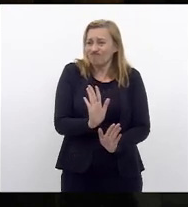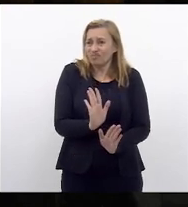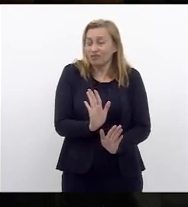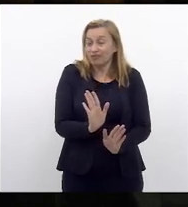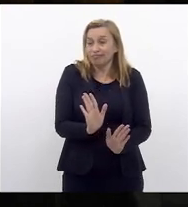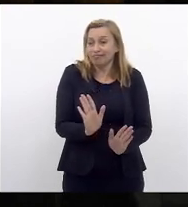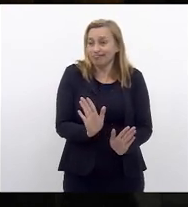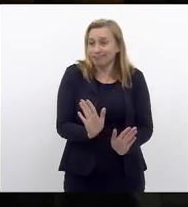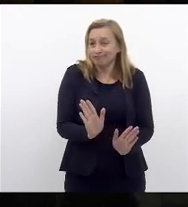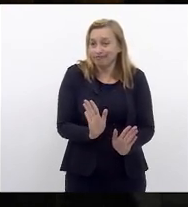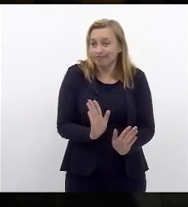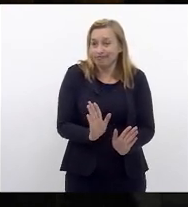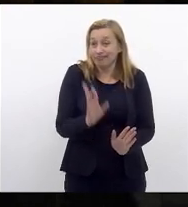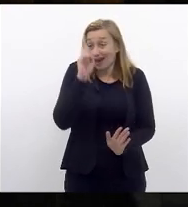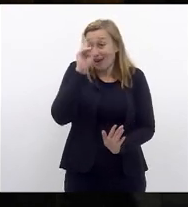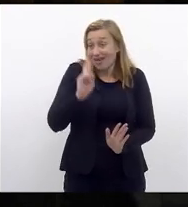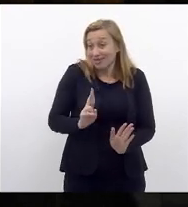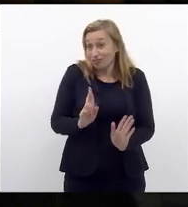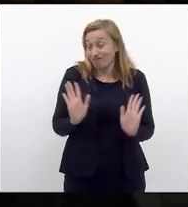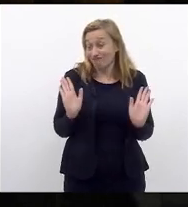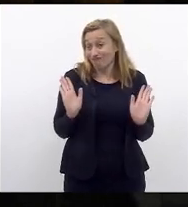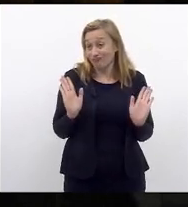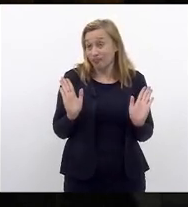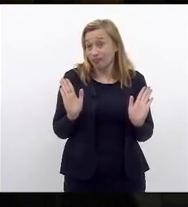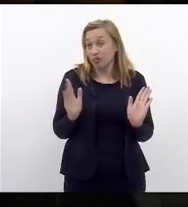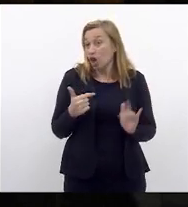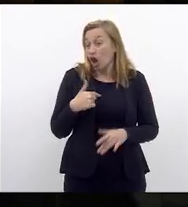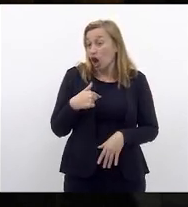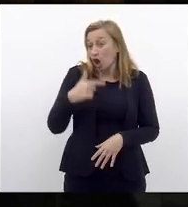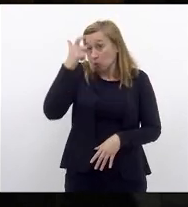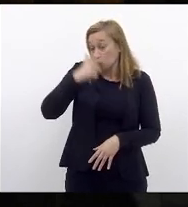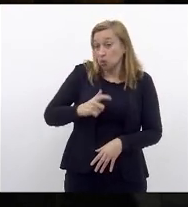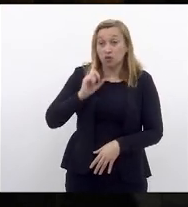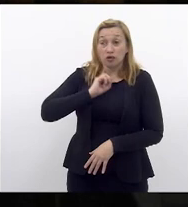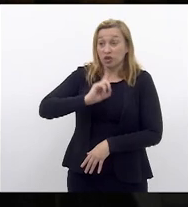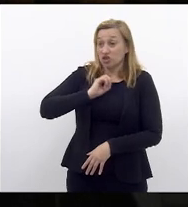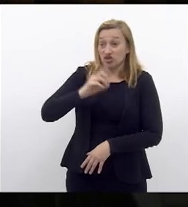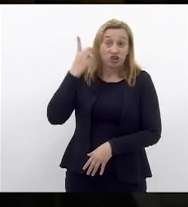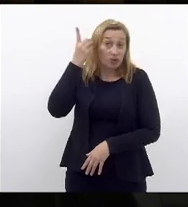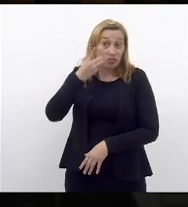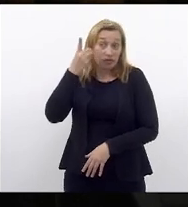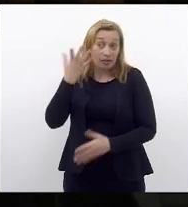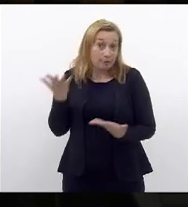crivo da razão. Eu sou flamenguista, deputada Alana.